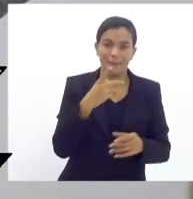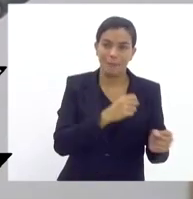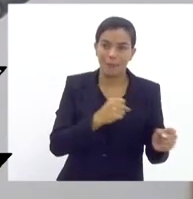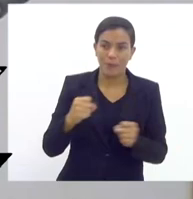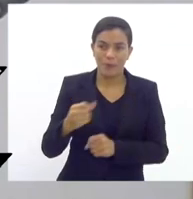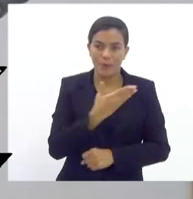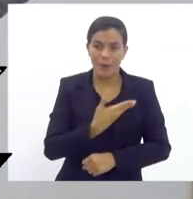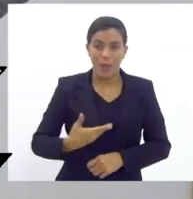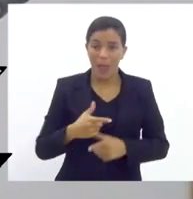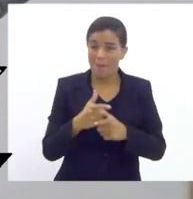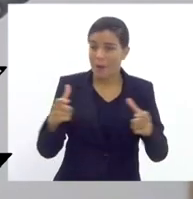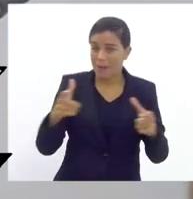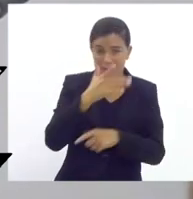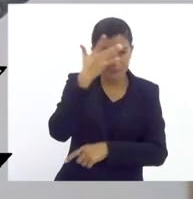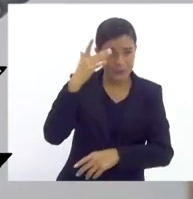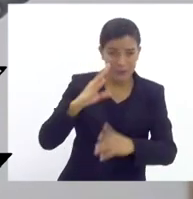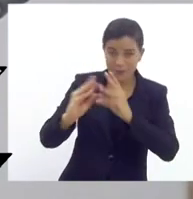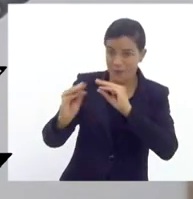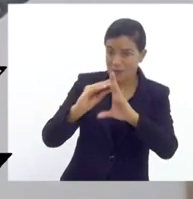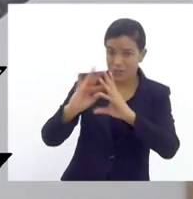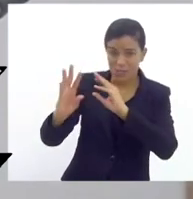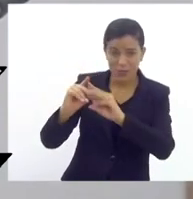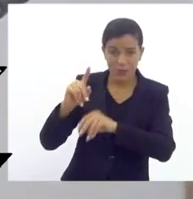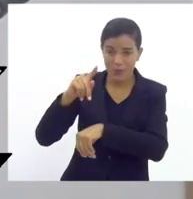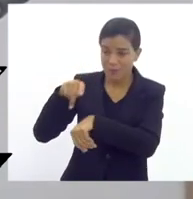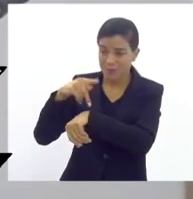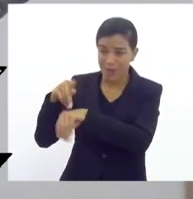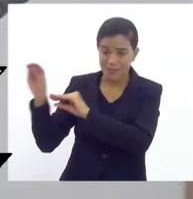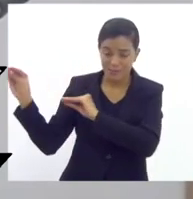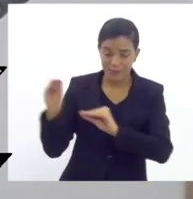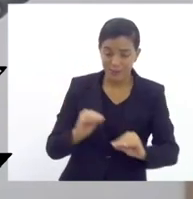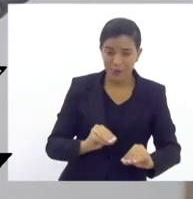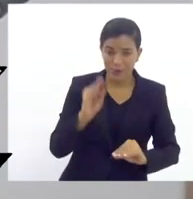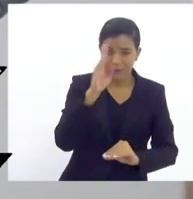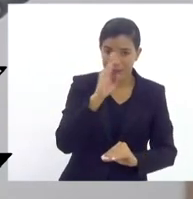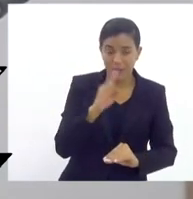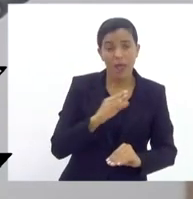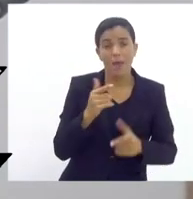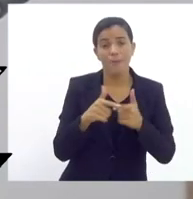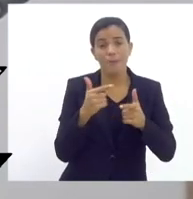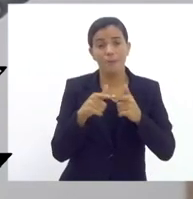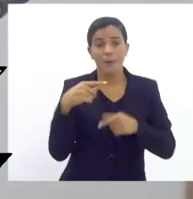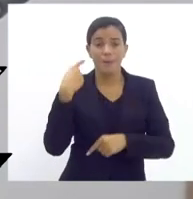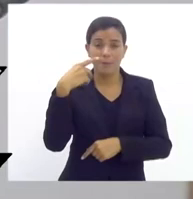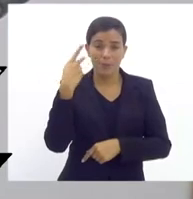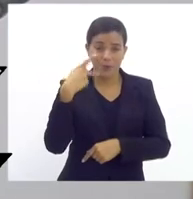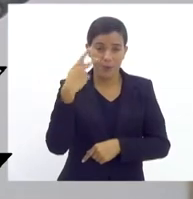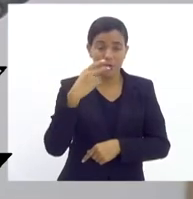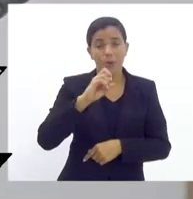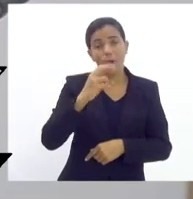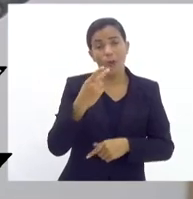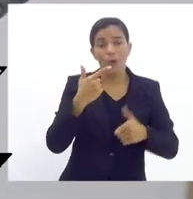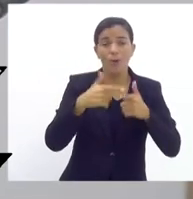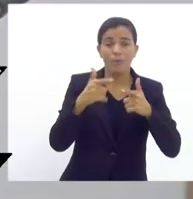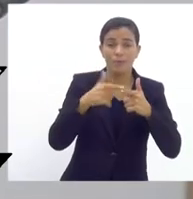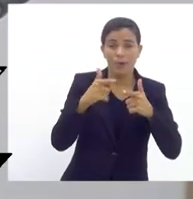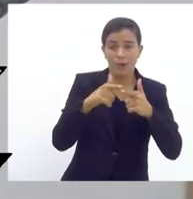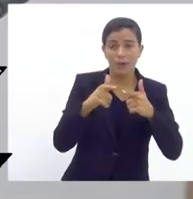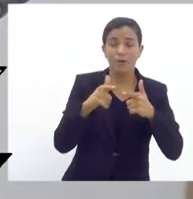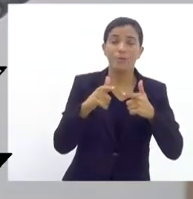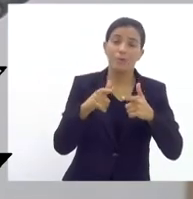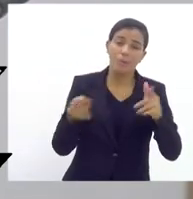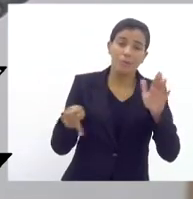das pessoas que fugiam do país deles são as pessoas que teve problemas políticas ou problema que tem Caver com o próprio